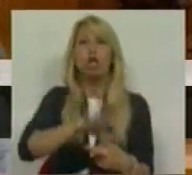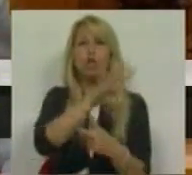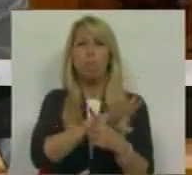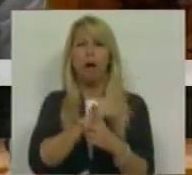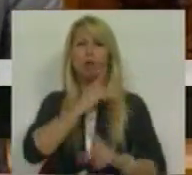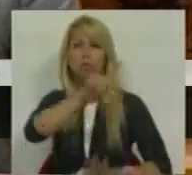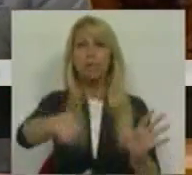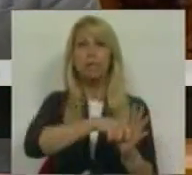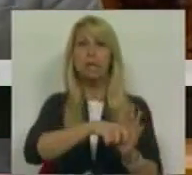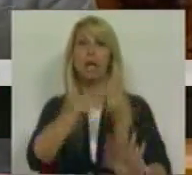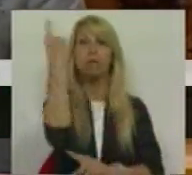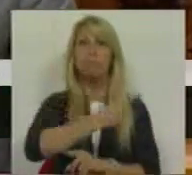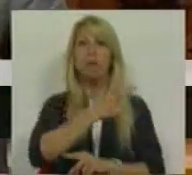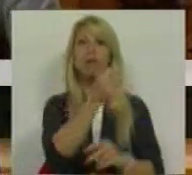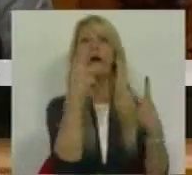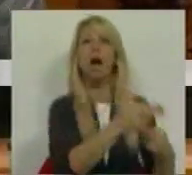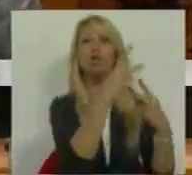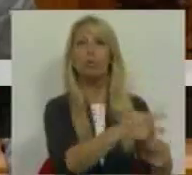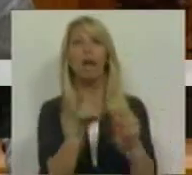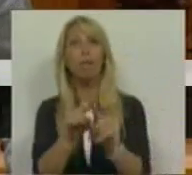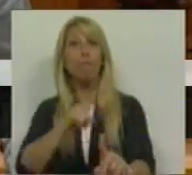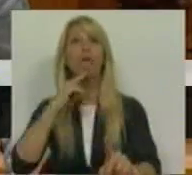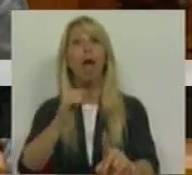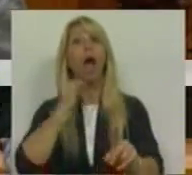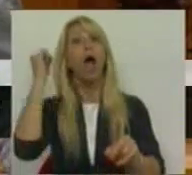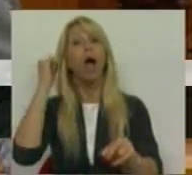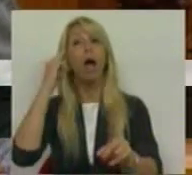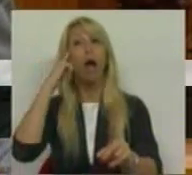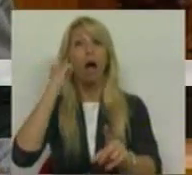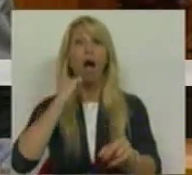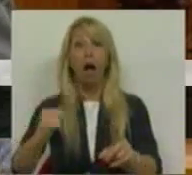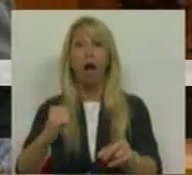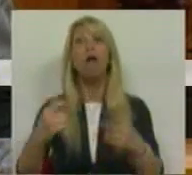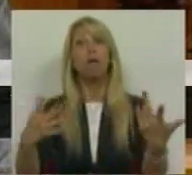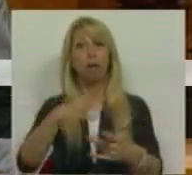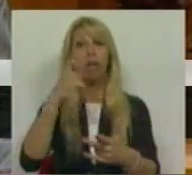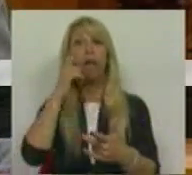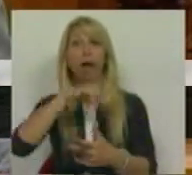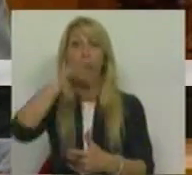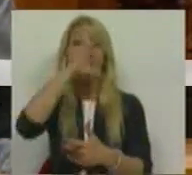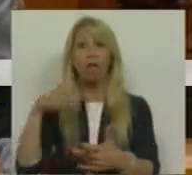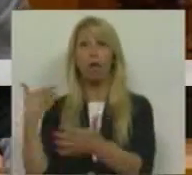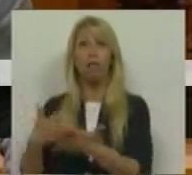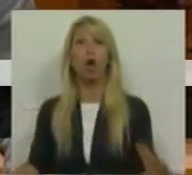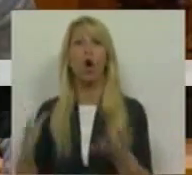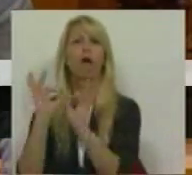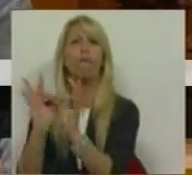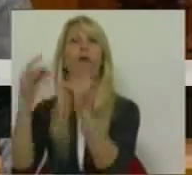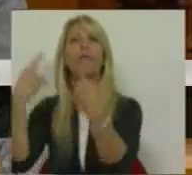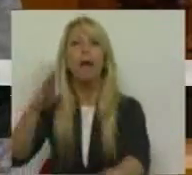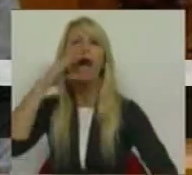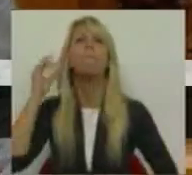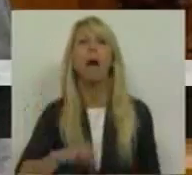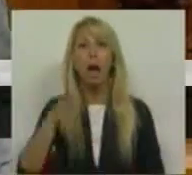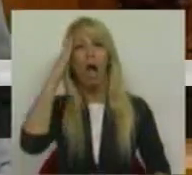a austeridade, mas é atacar aqueles que exatamente este Governo mais tem beneficiado, a banca, os credores, os especuladores